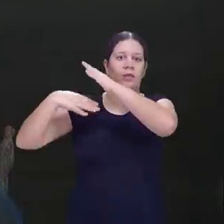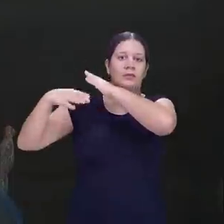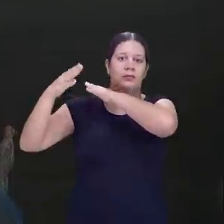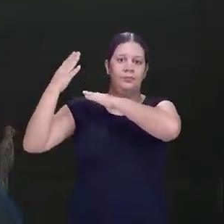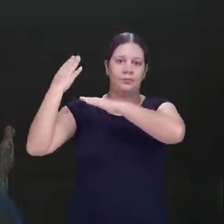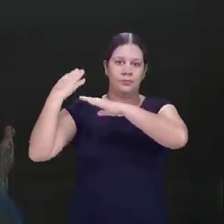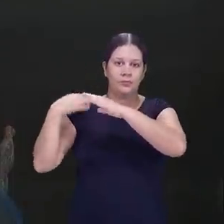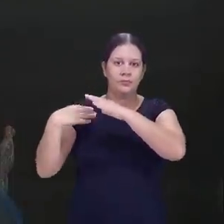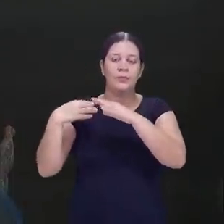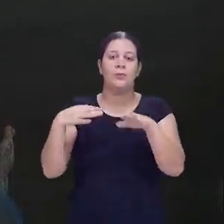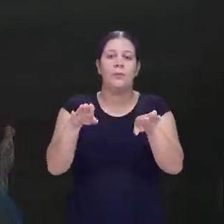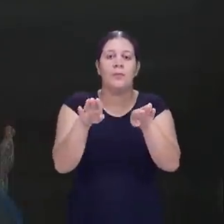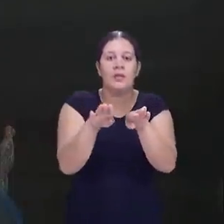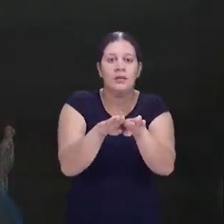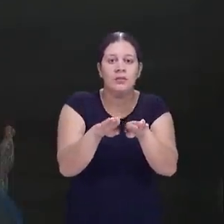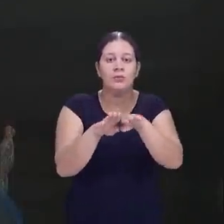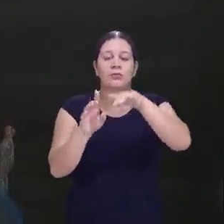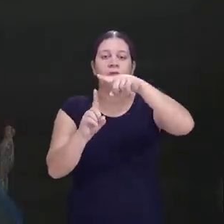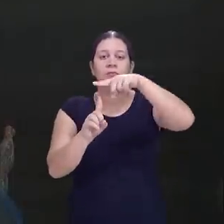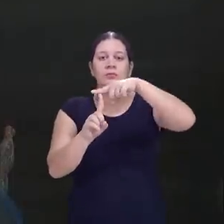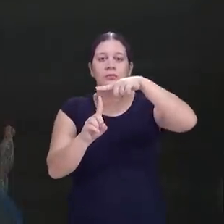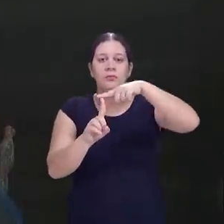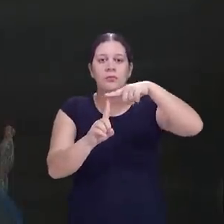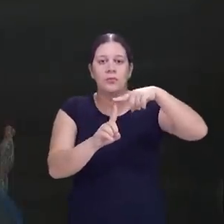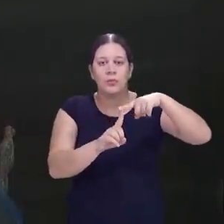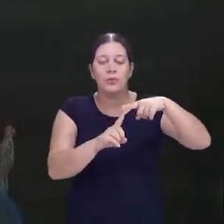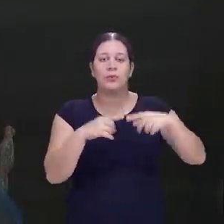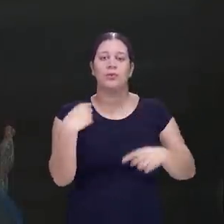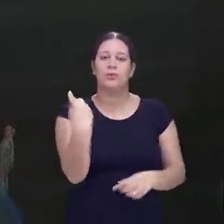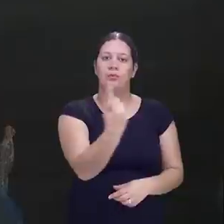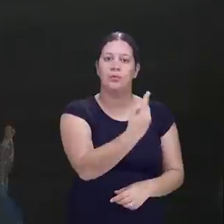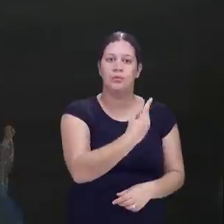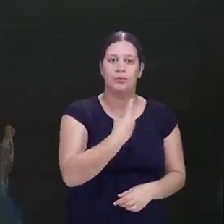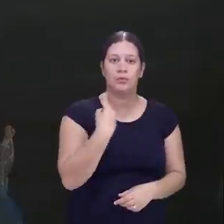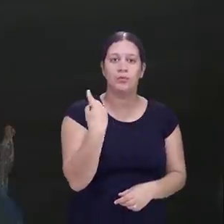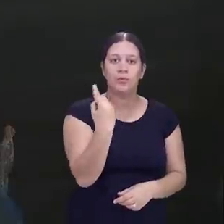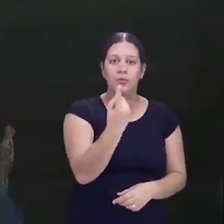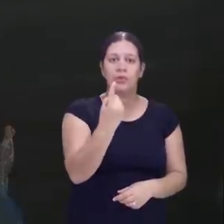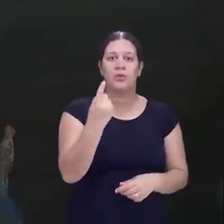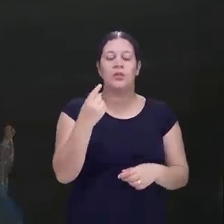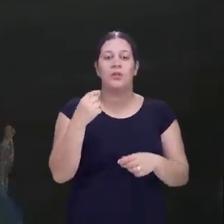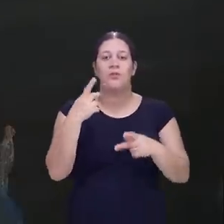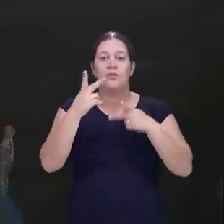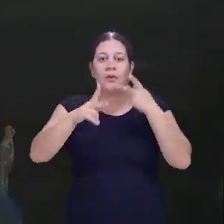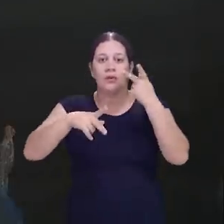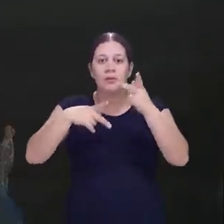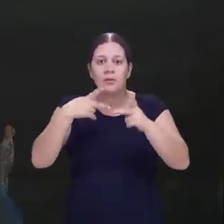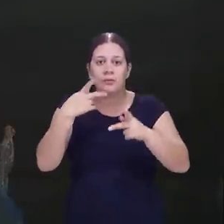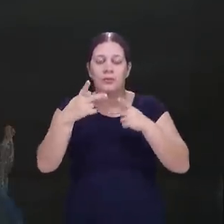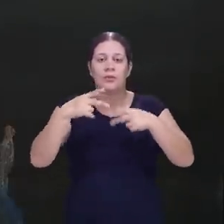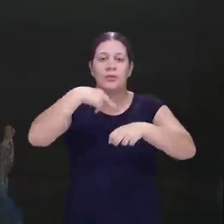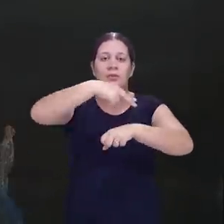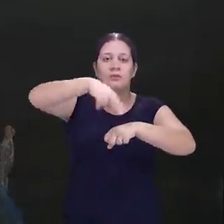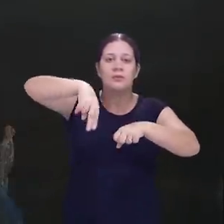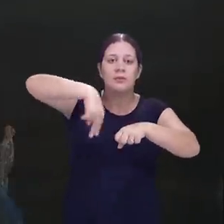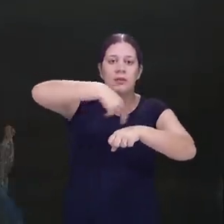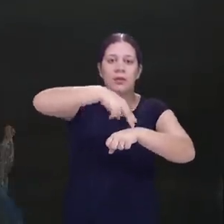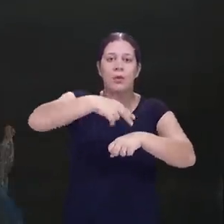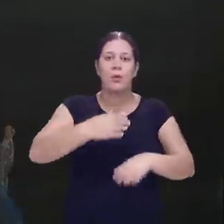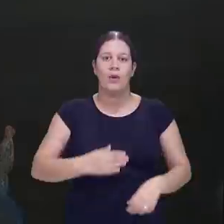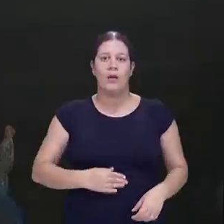passado, do mesmo biotipo. Então nós chamamos os árabes de nação